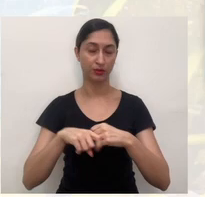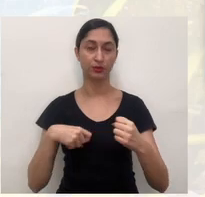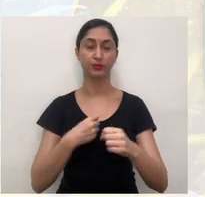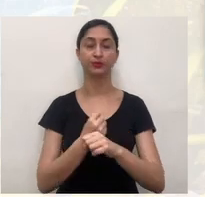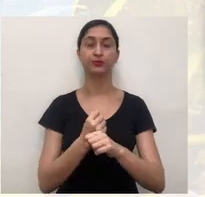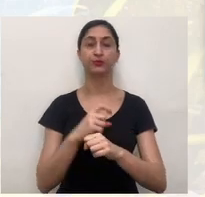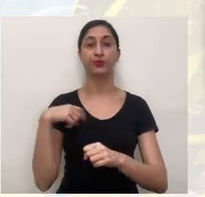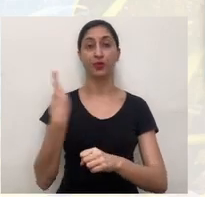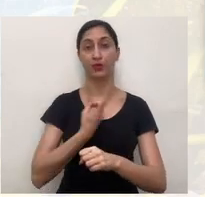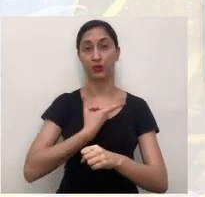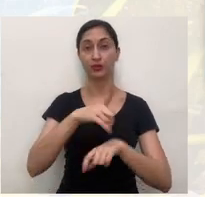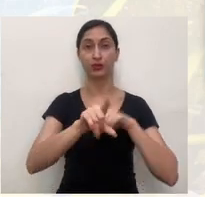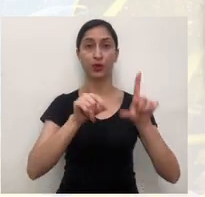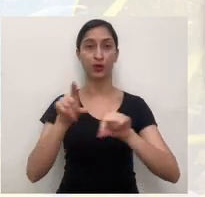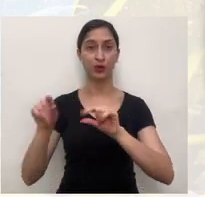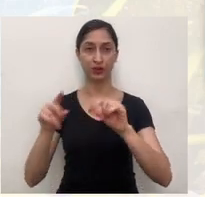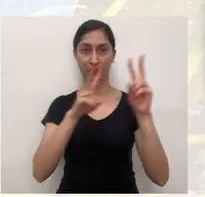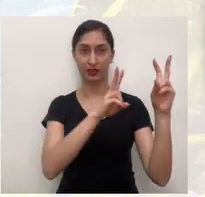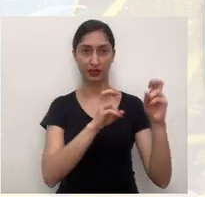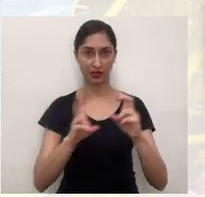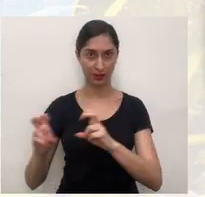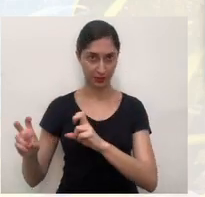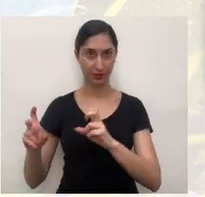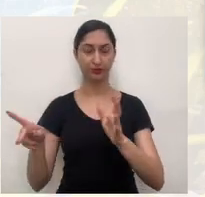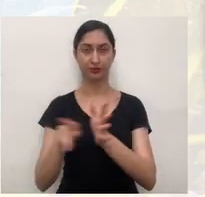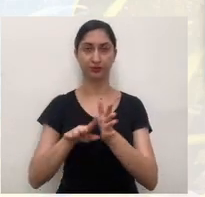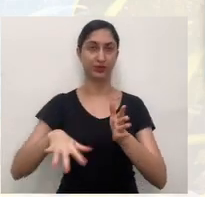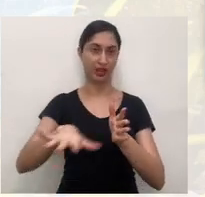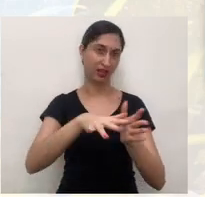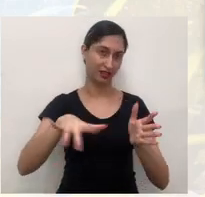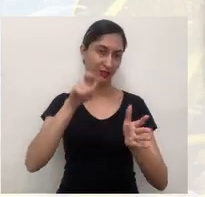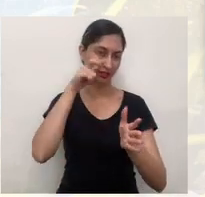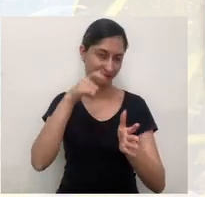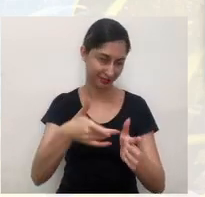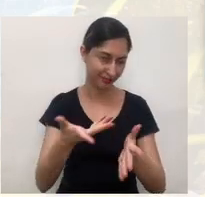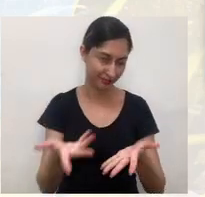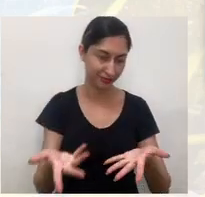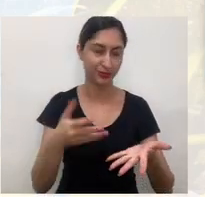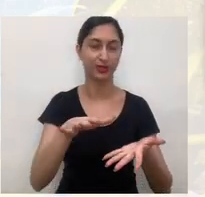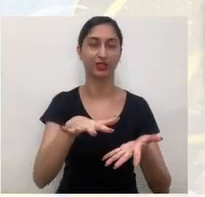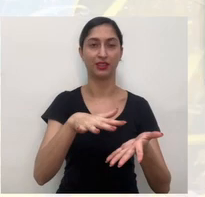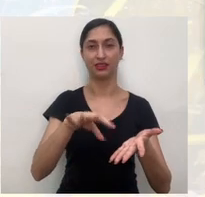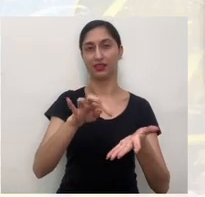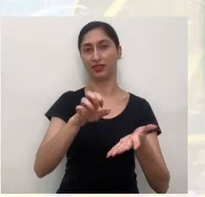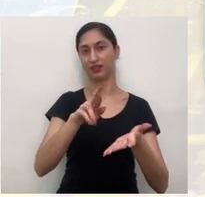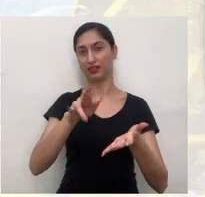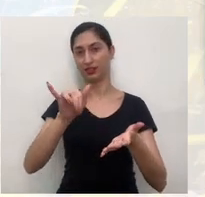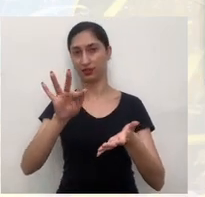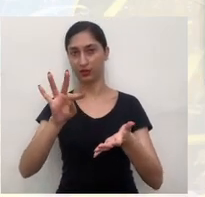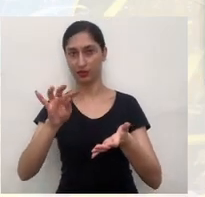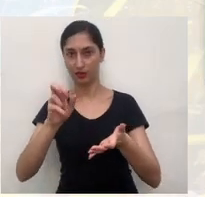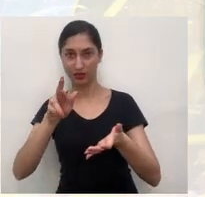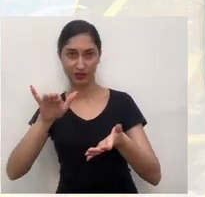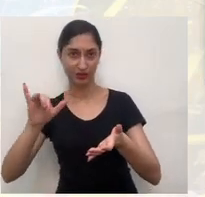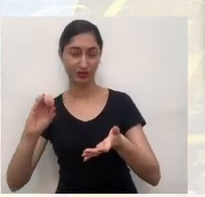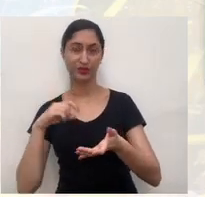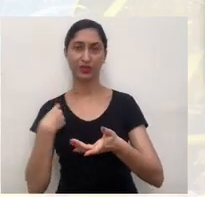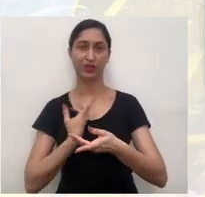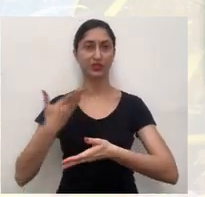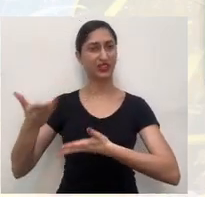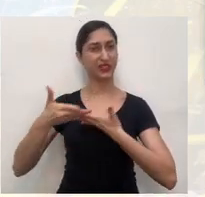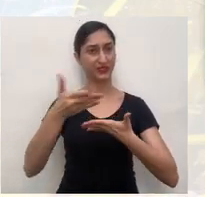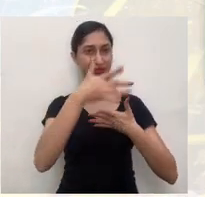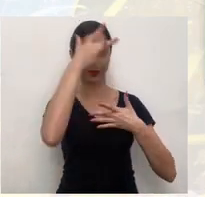na Pampulha elege alguns temas de interesse ao território e convida especialistas para estarem aqui com a gente, trocando uma ideia, batendo um